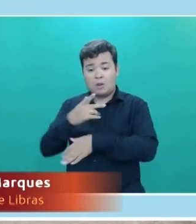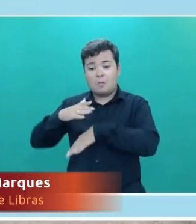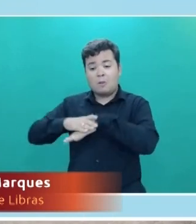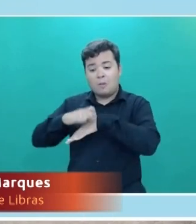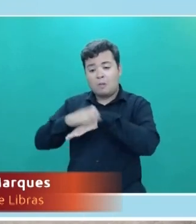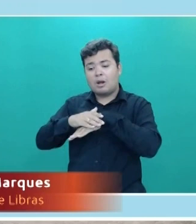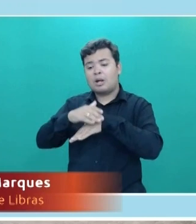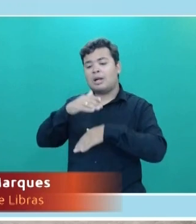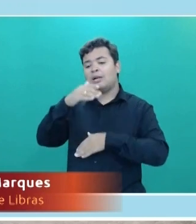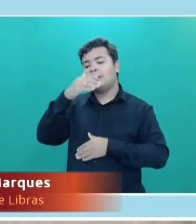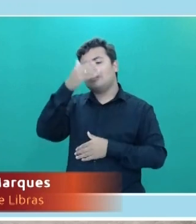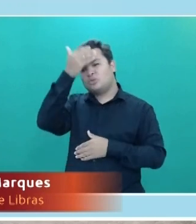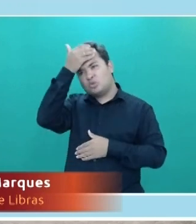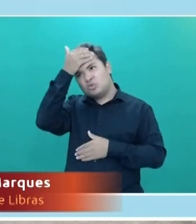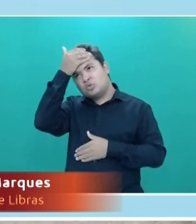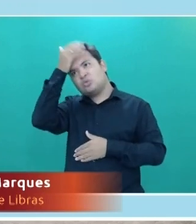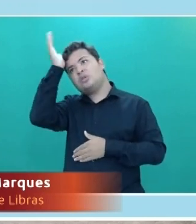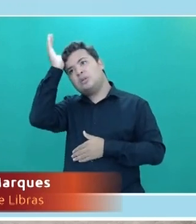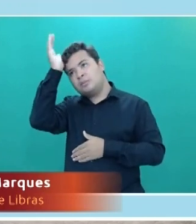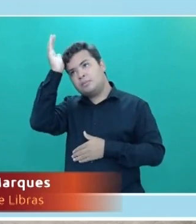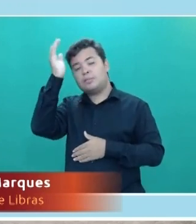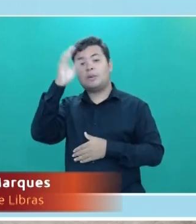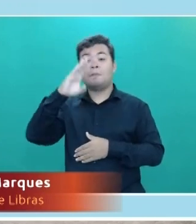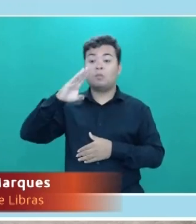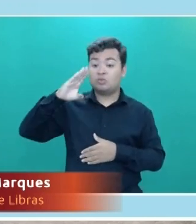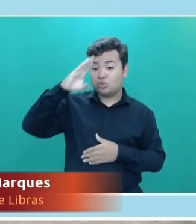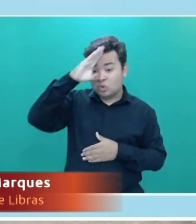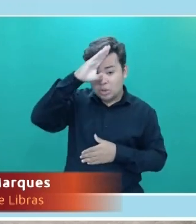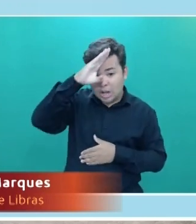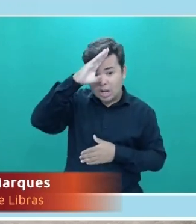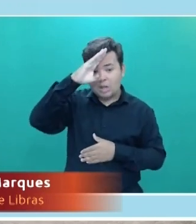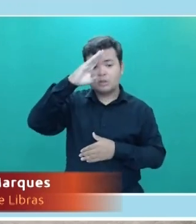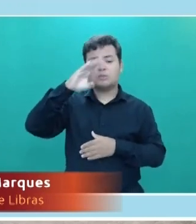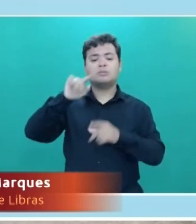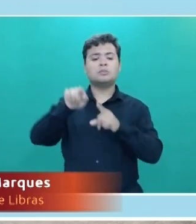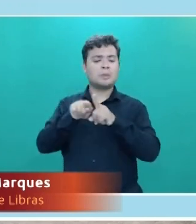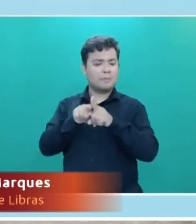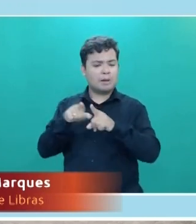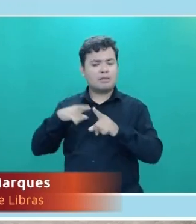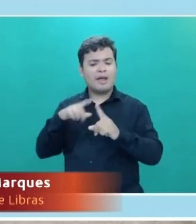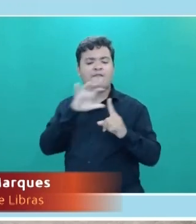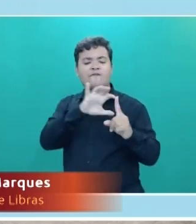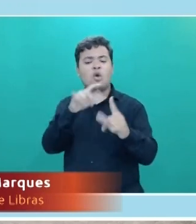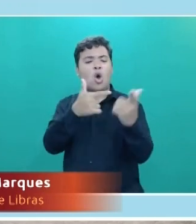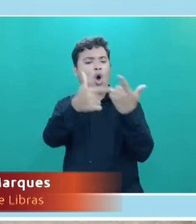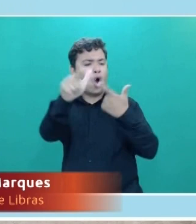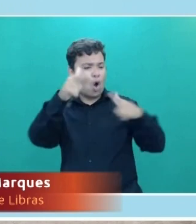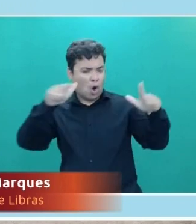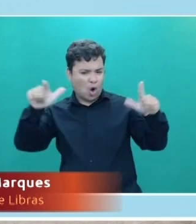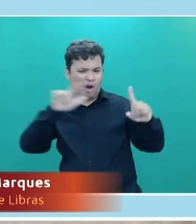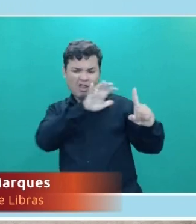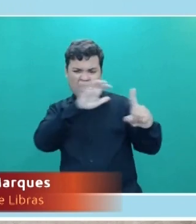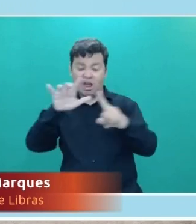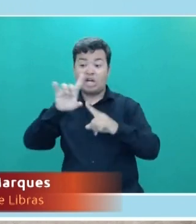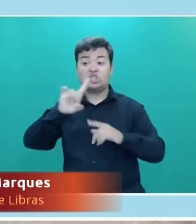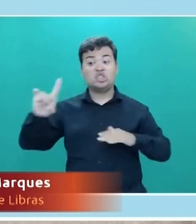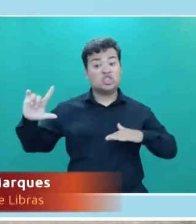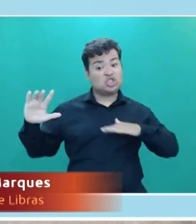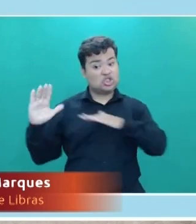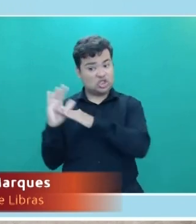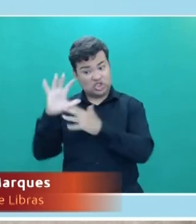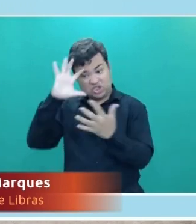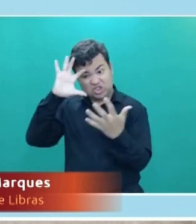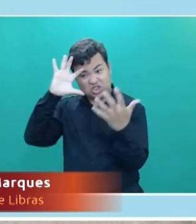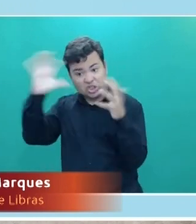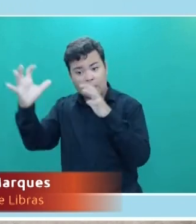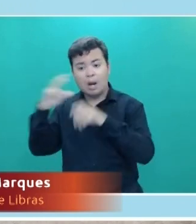pelo Bolsonaro, que influenciou aqui no bolsonarismo, que influenciou em outros movimentos de extrema-direita e de direita radical em outros